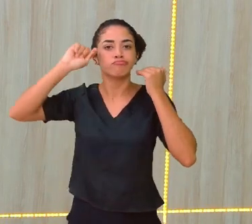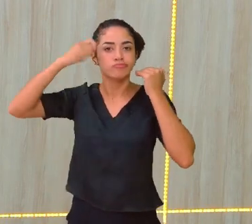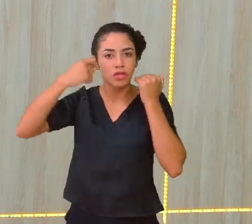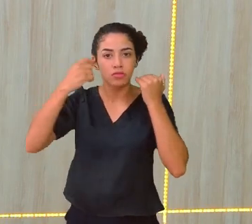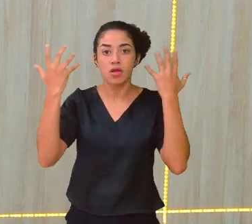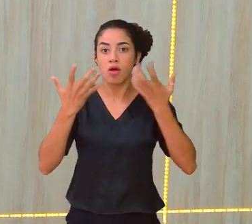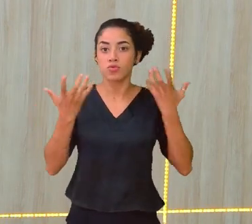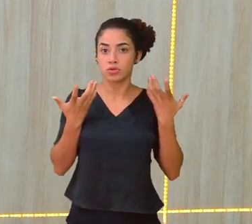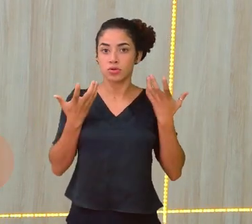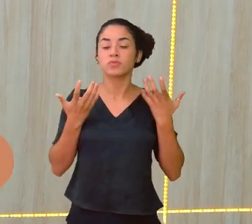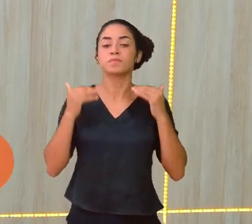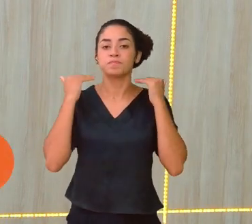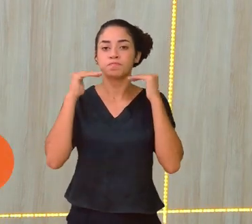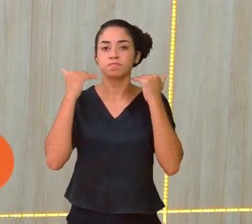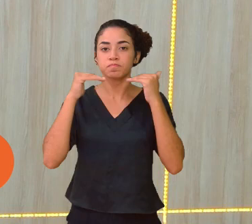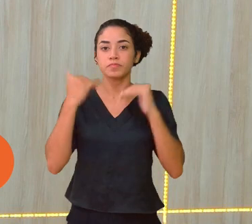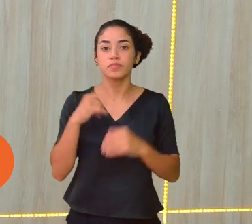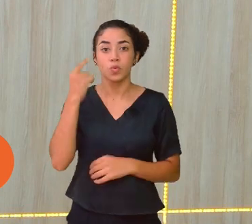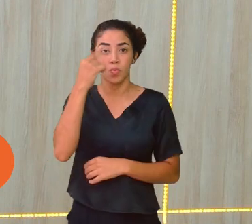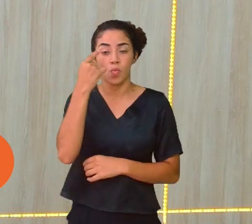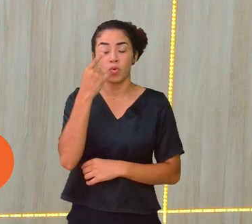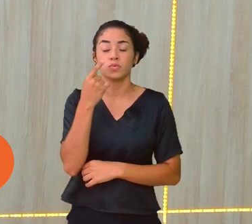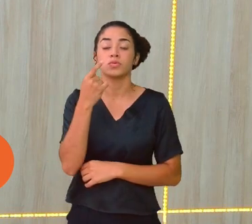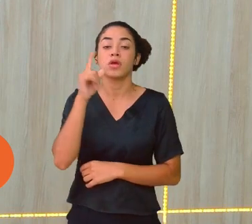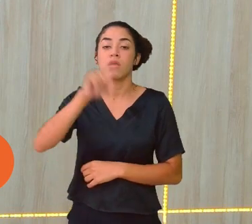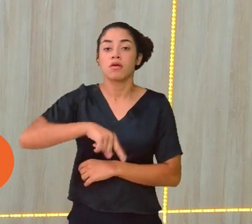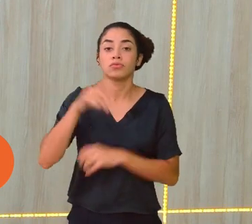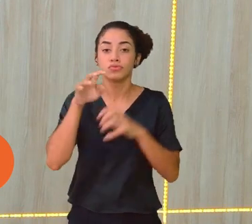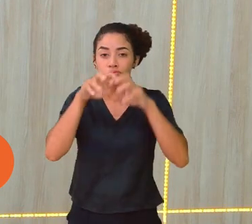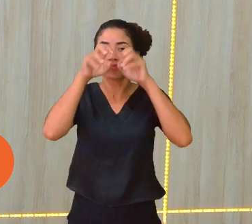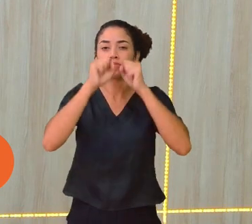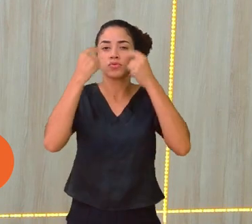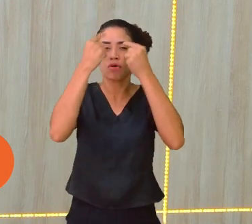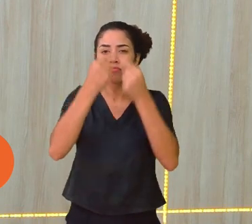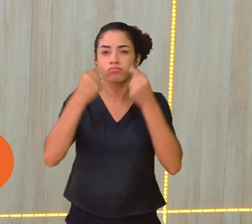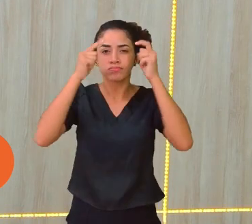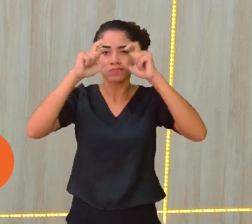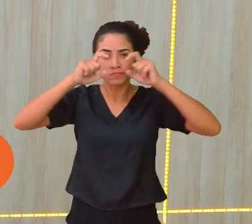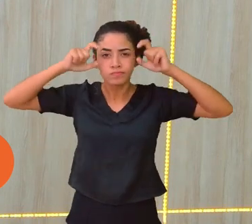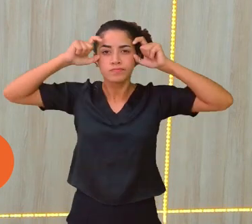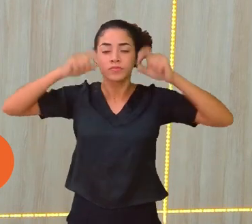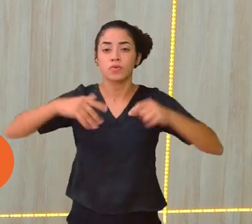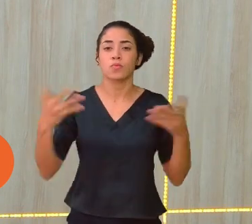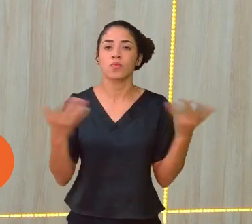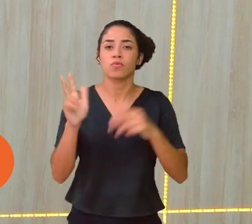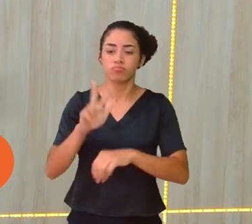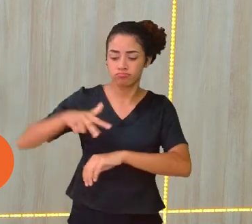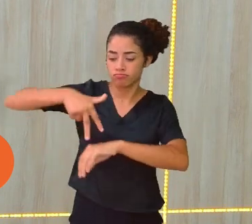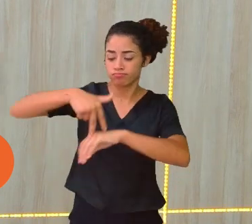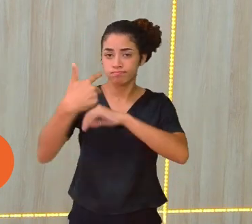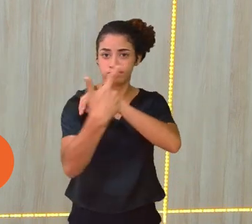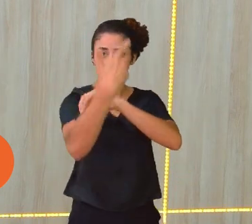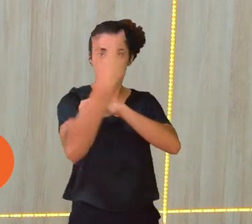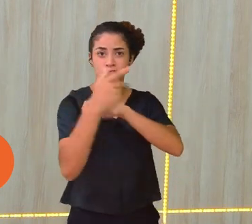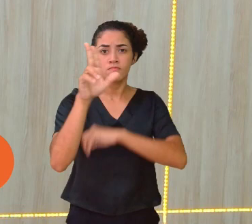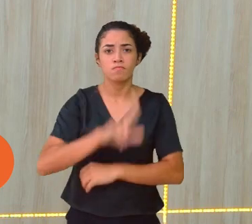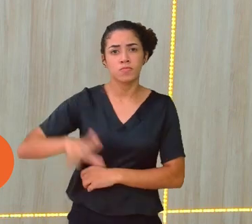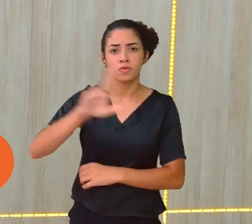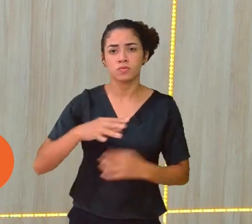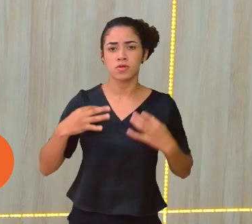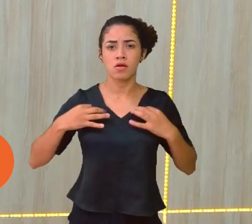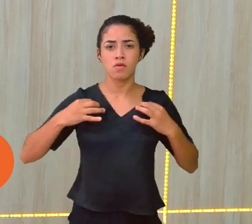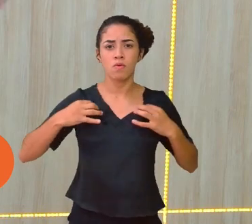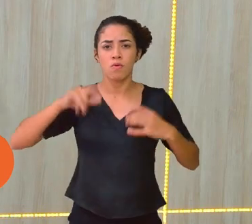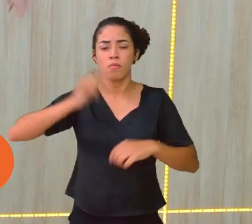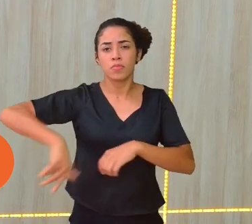cacheados na altura do queixo, tenho olhos escuros, uso óculos arredondados. Hoje estou em pé em frente à câmera usando a